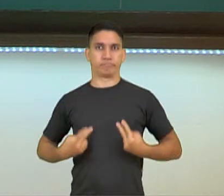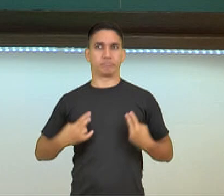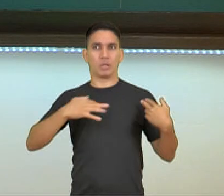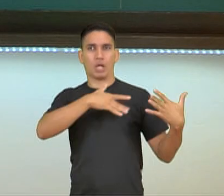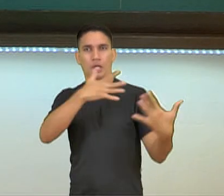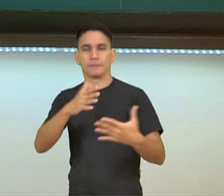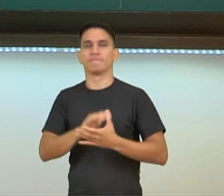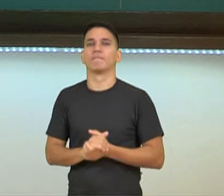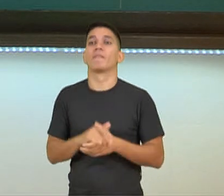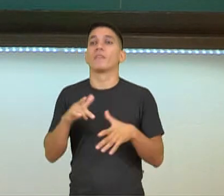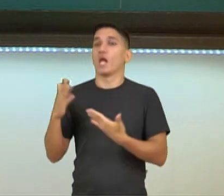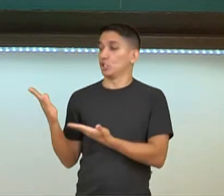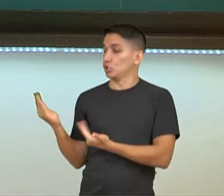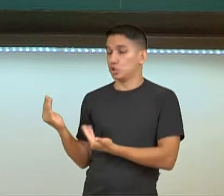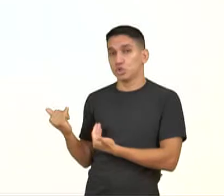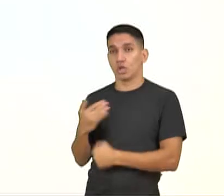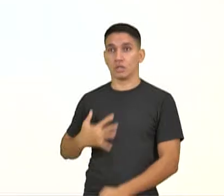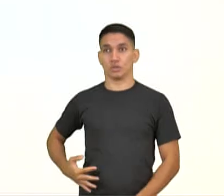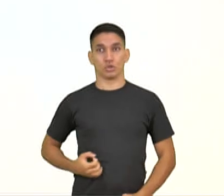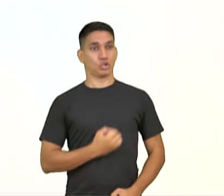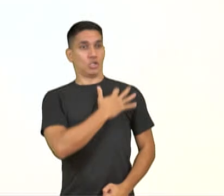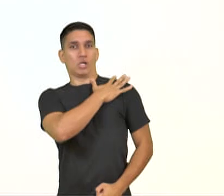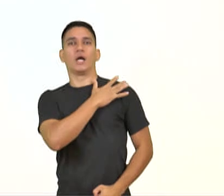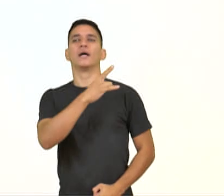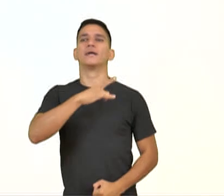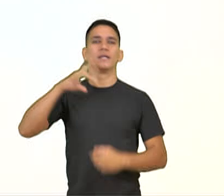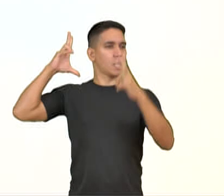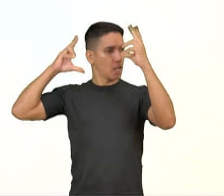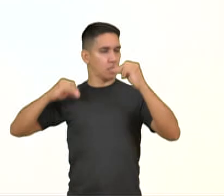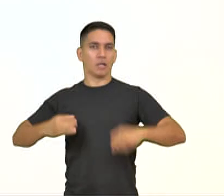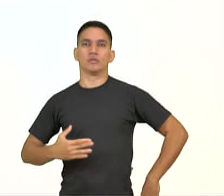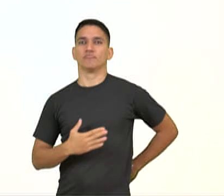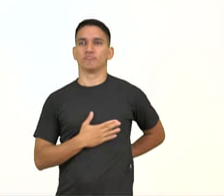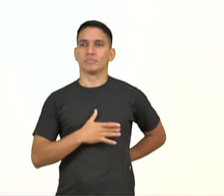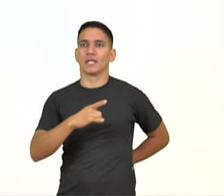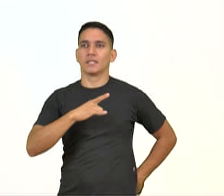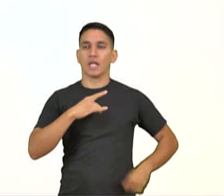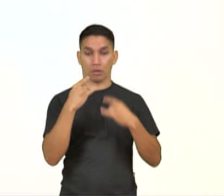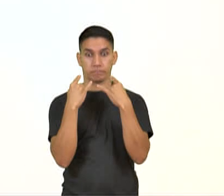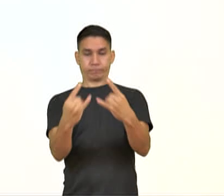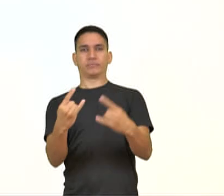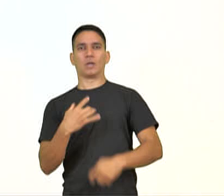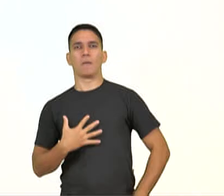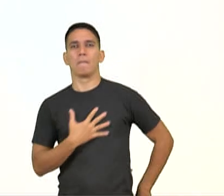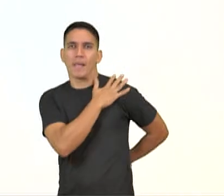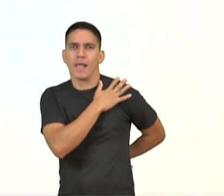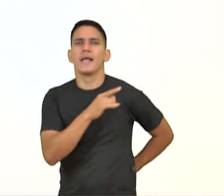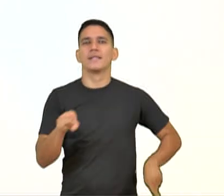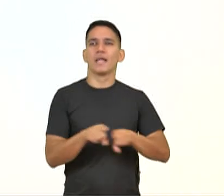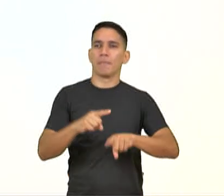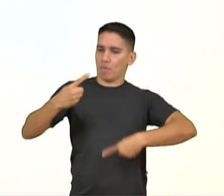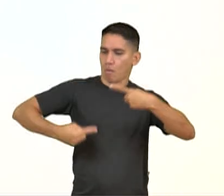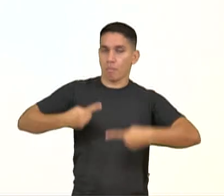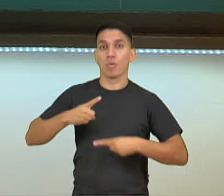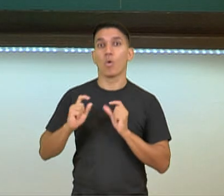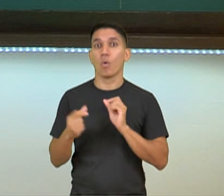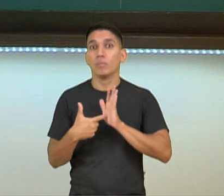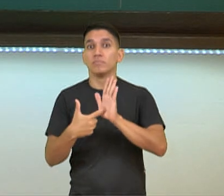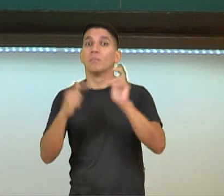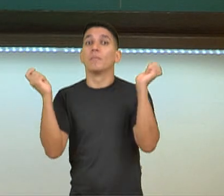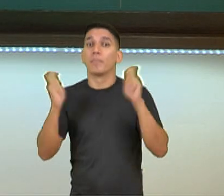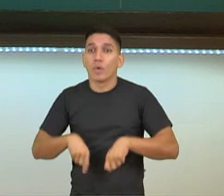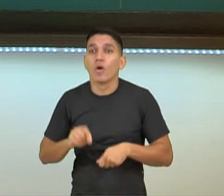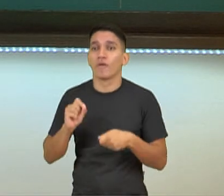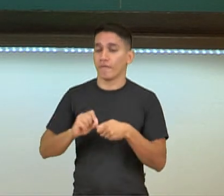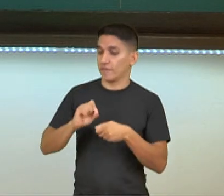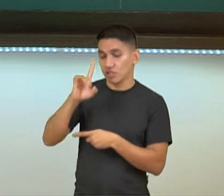o jovem Napoleão, general Napoleão Bonaparte, ele vai alcançar um grande destaque militar e político, o que possibilita ele, no